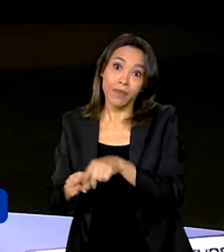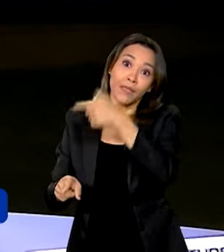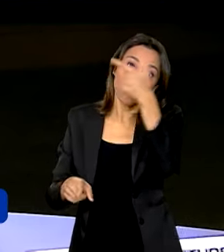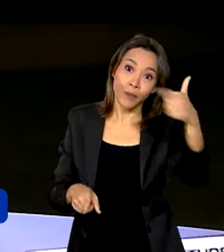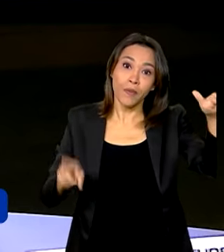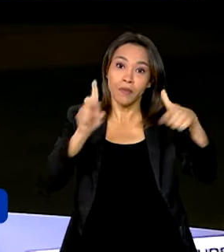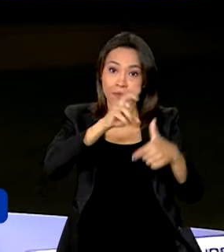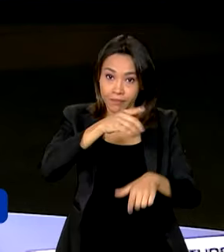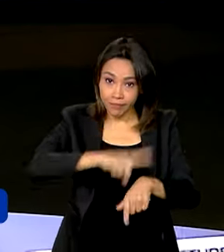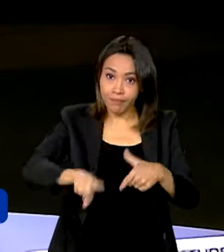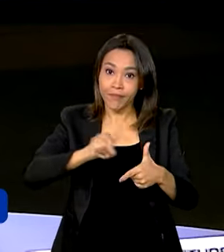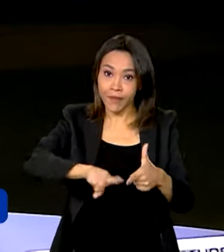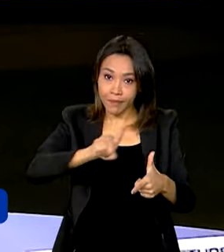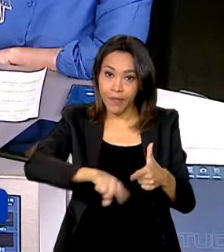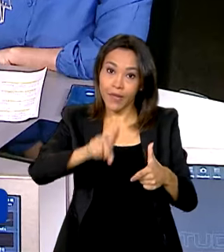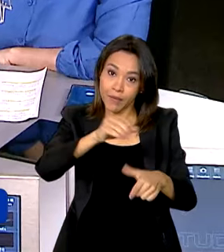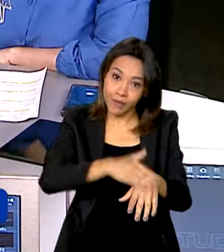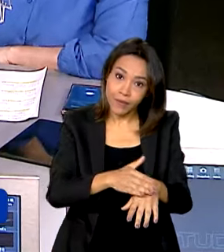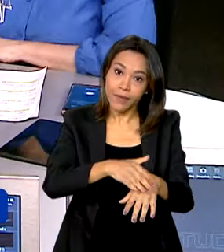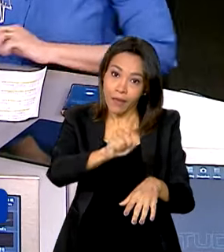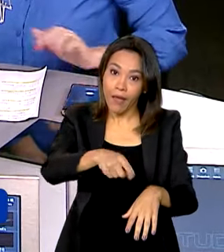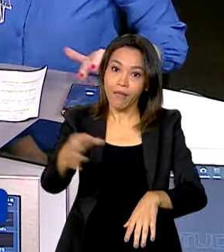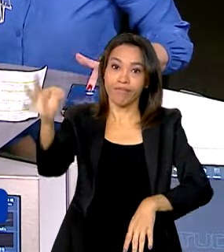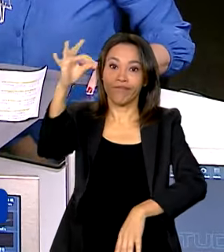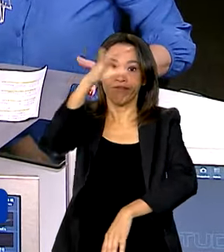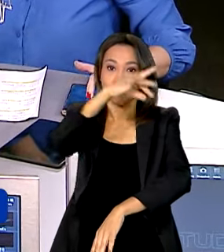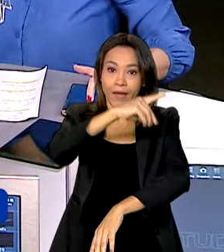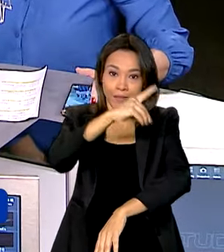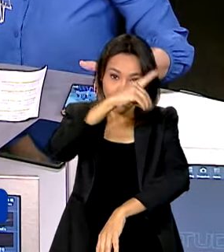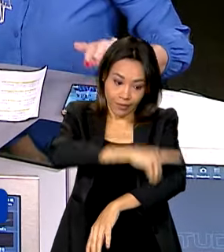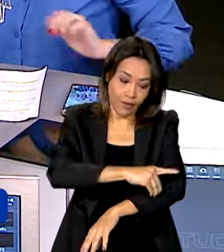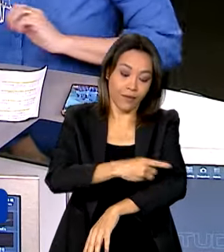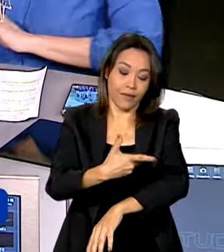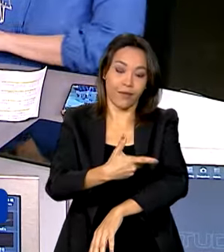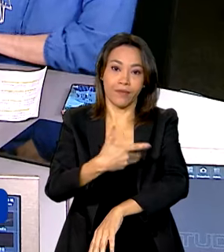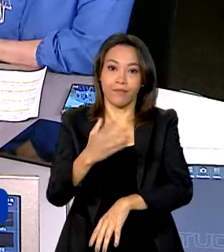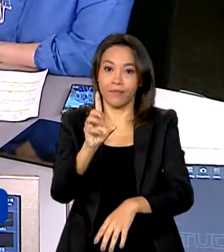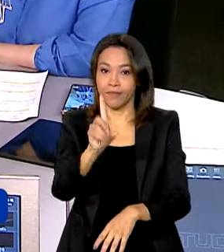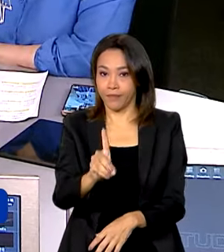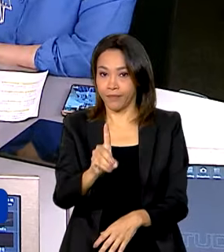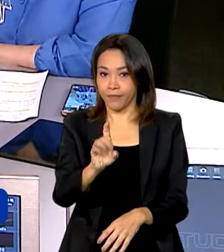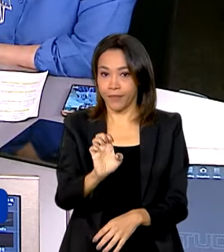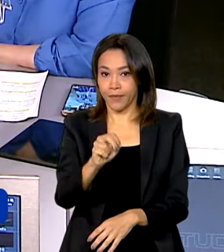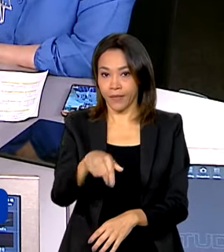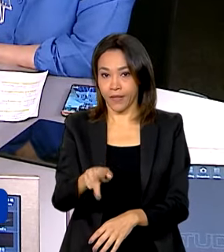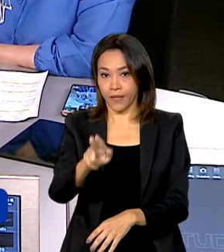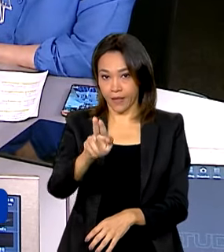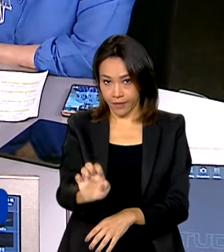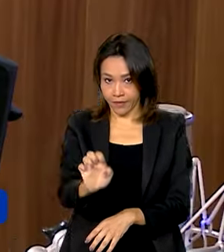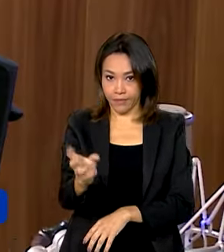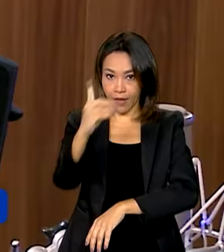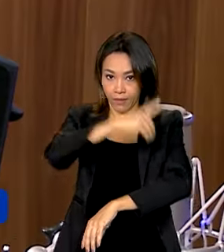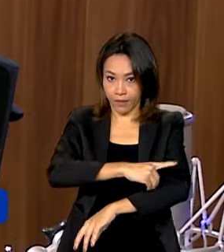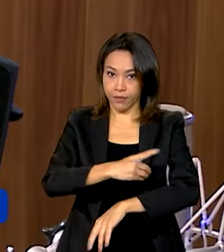né sim olha como funciona Qualquer que seja a situação de eventos